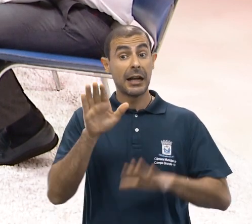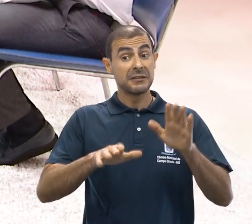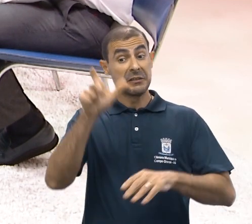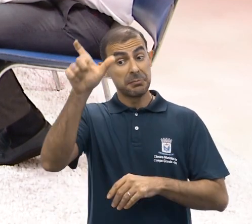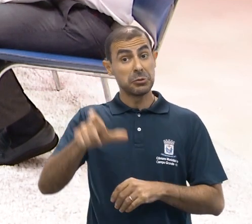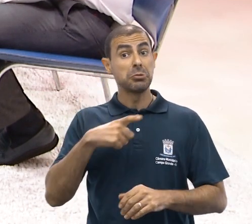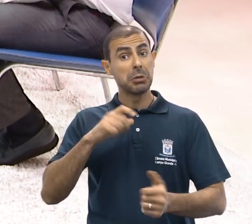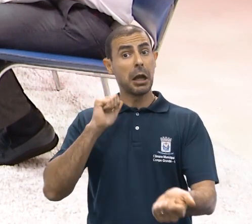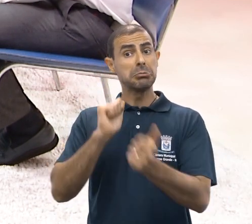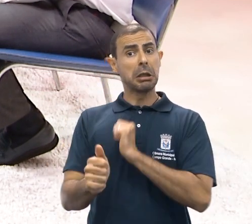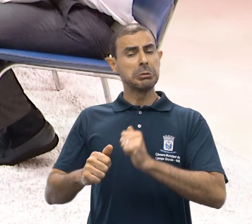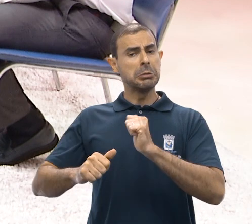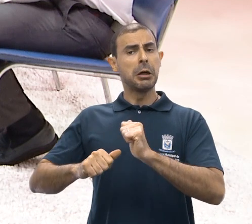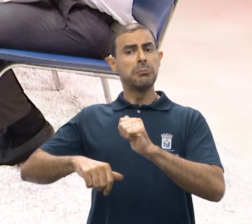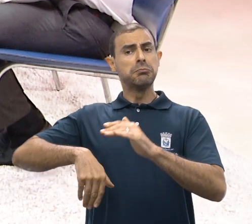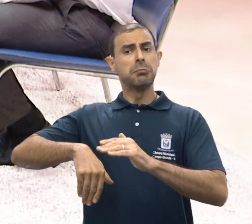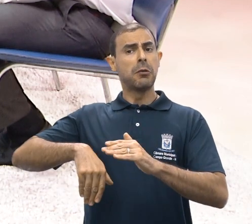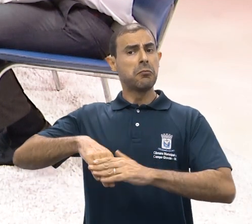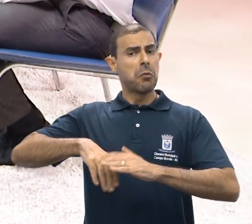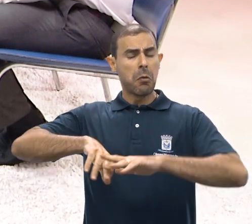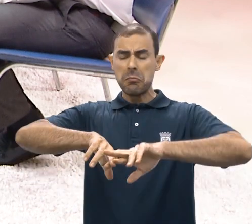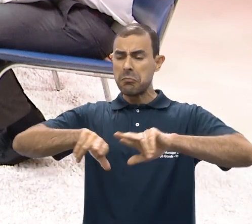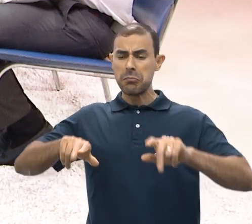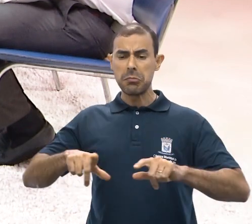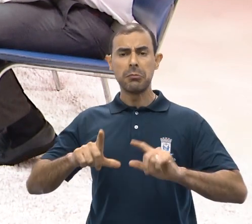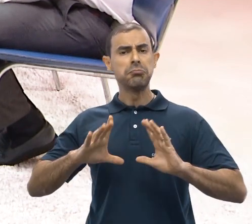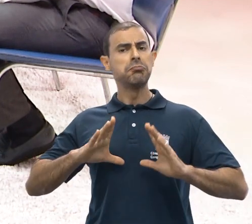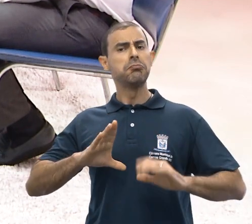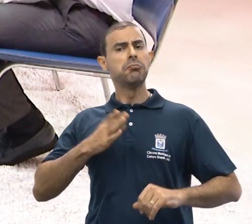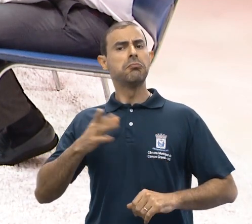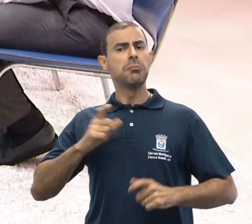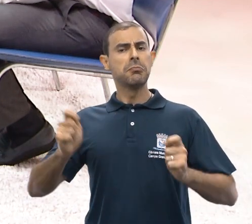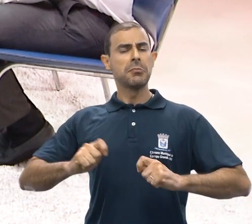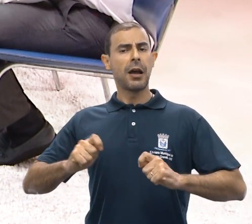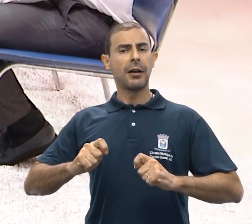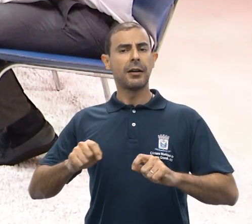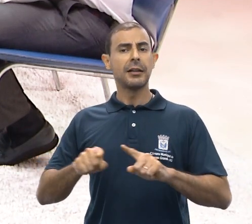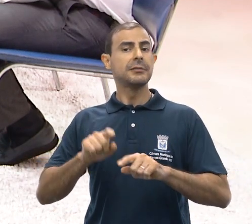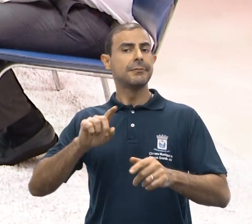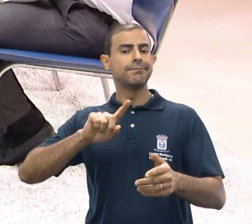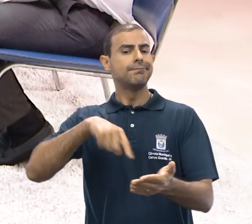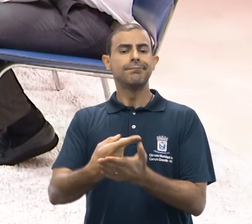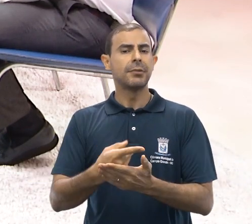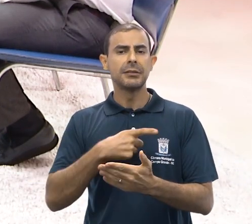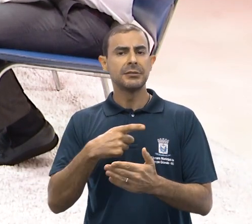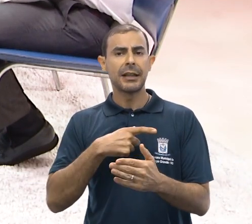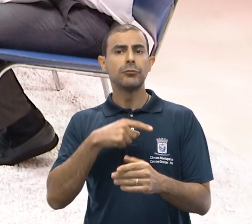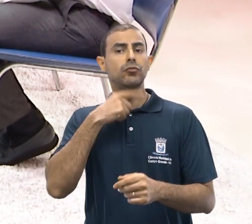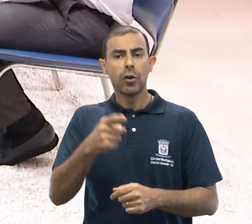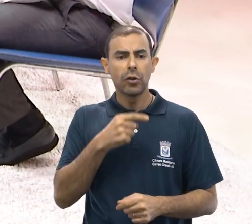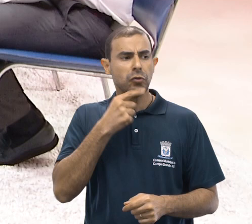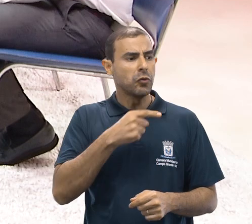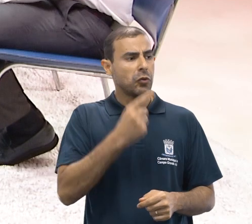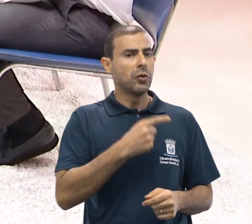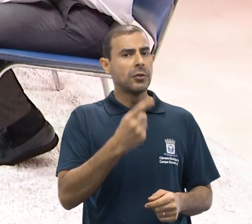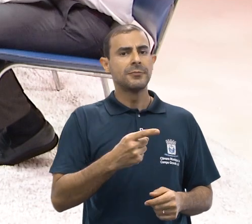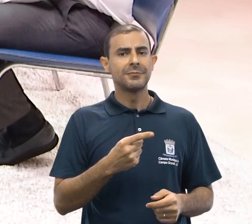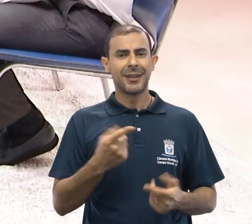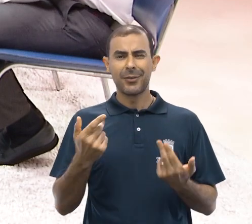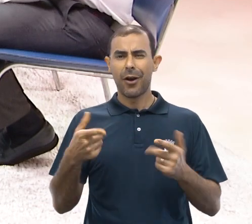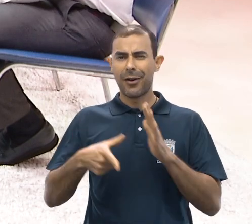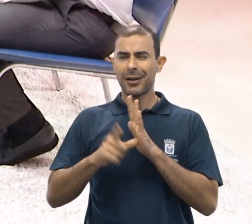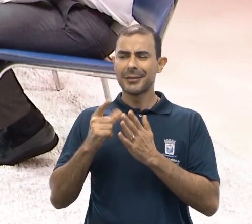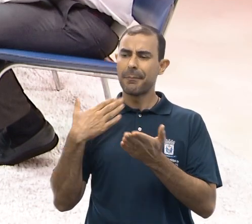nada fica limitado, ou fazia tudo, como você falou, estava dirigindo e tal, ele gostava de dirigir, a gente estava batendo um papo aqui